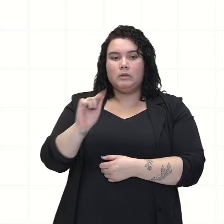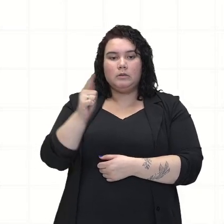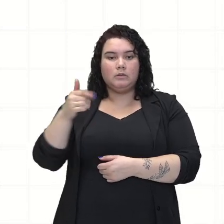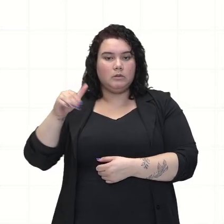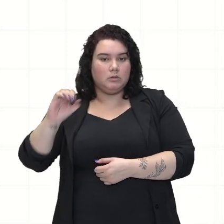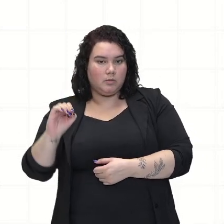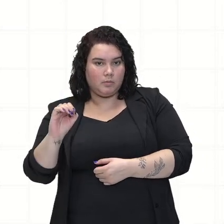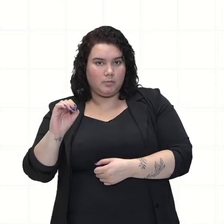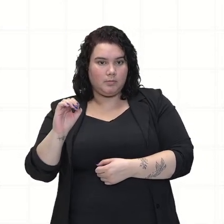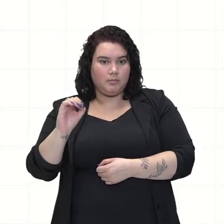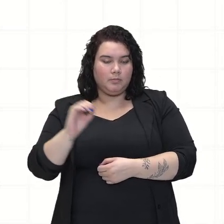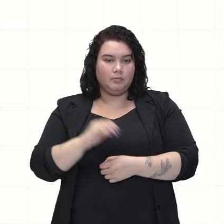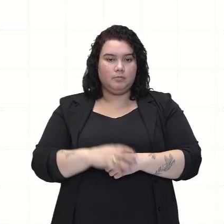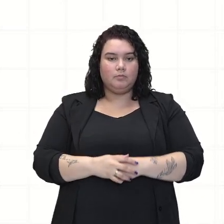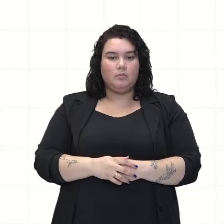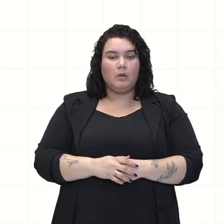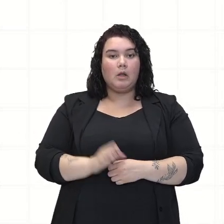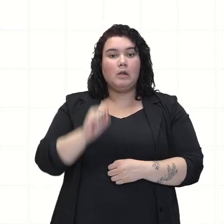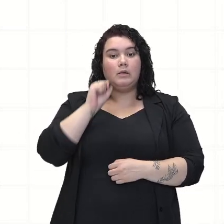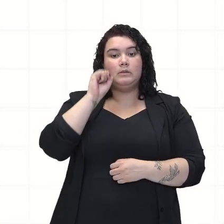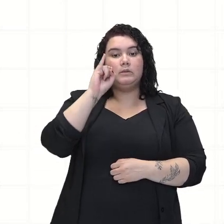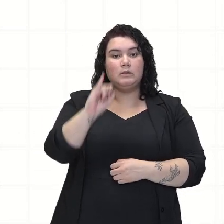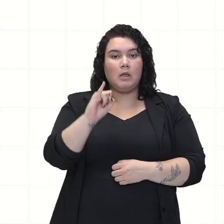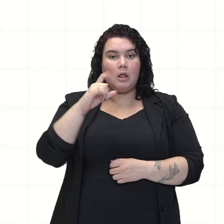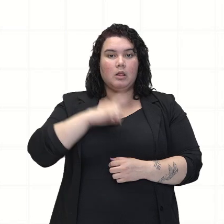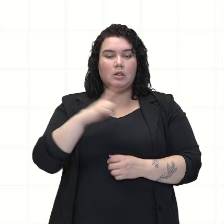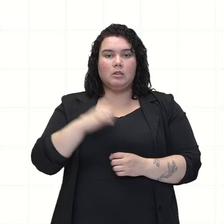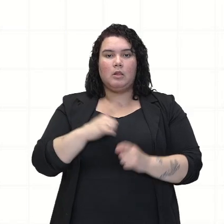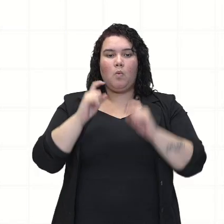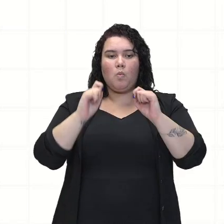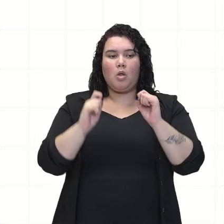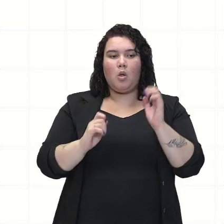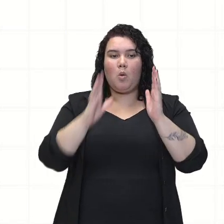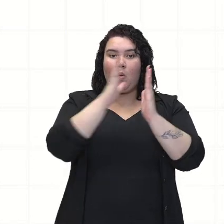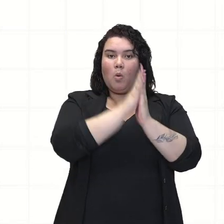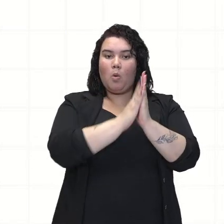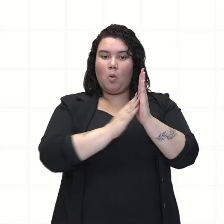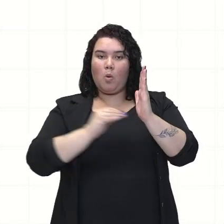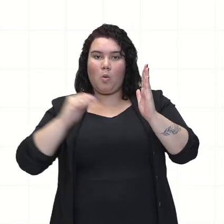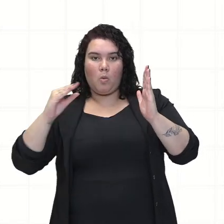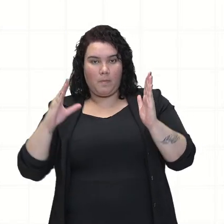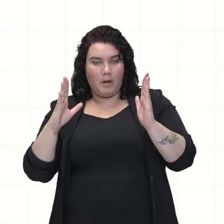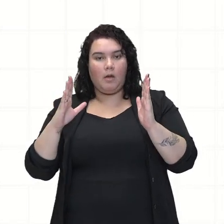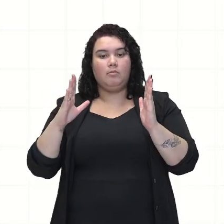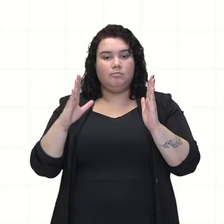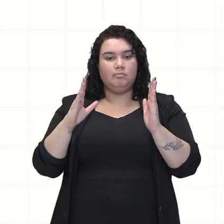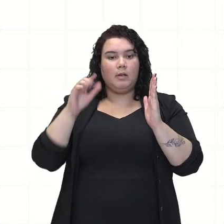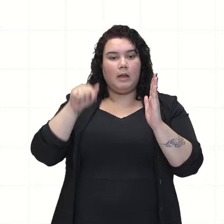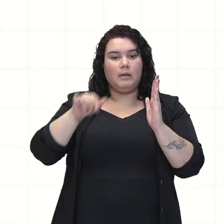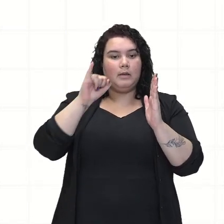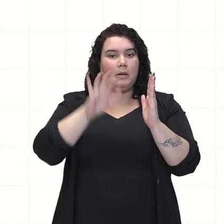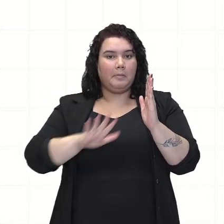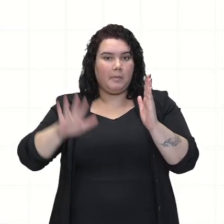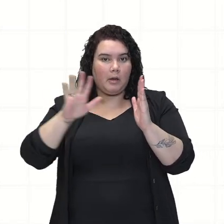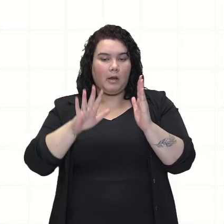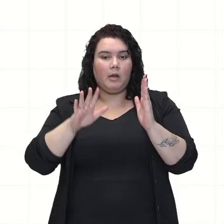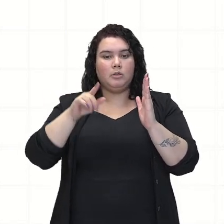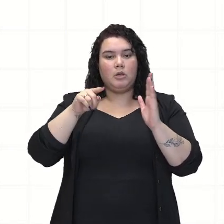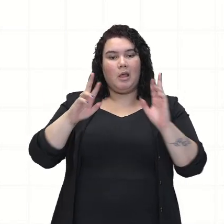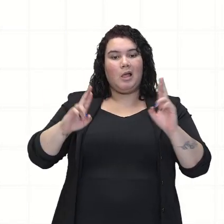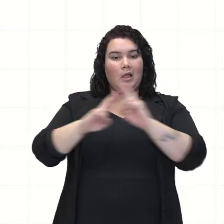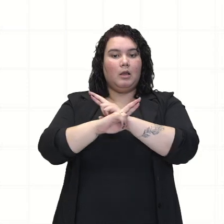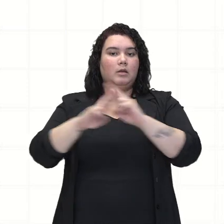rotação. Se refletirmos essa figura, né, em relação, e